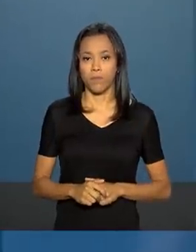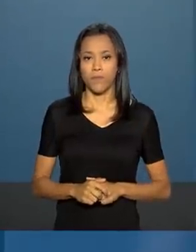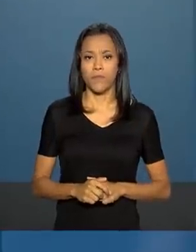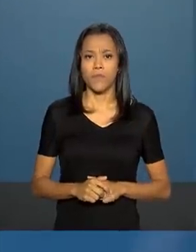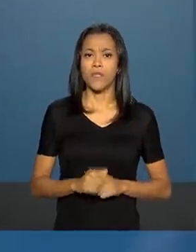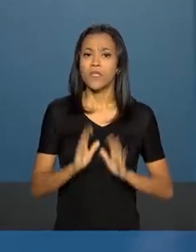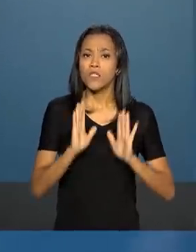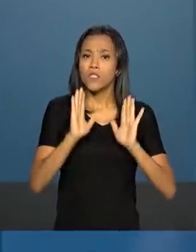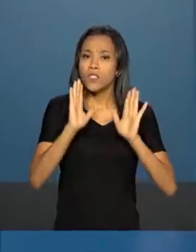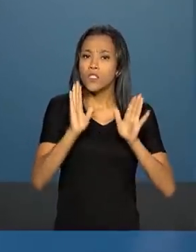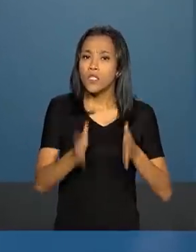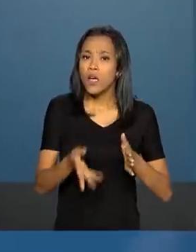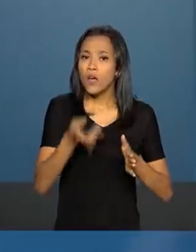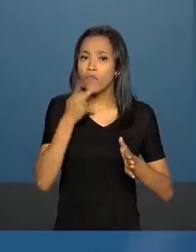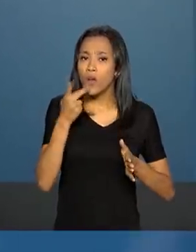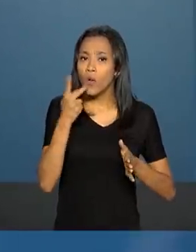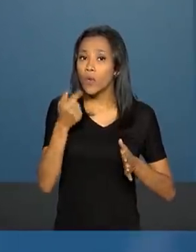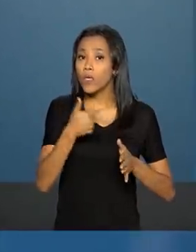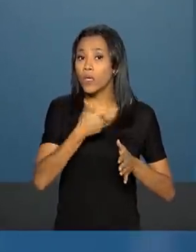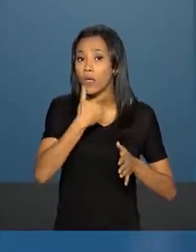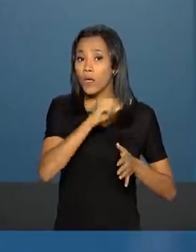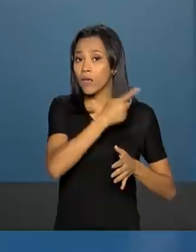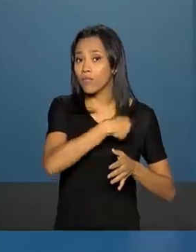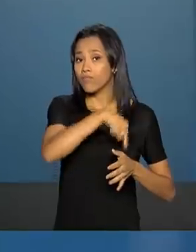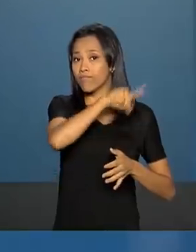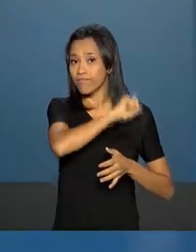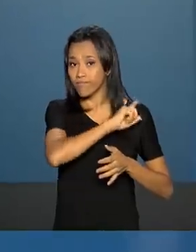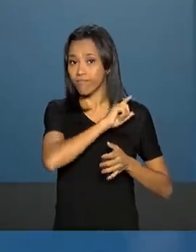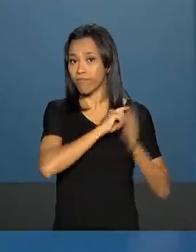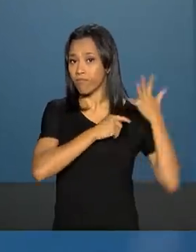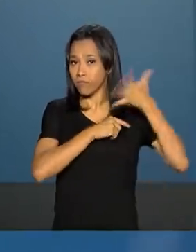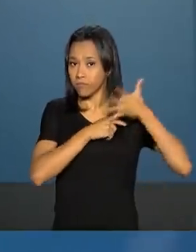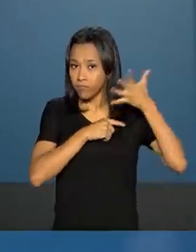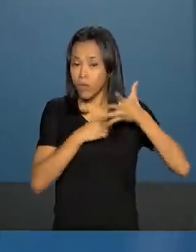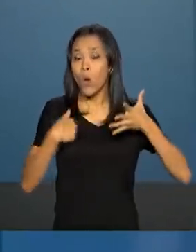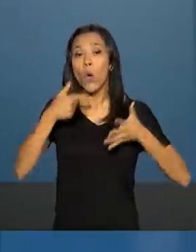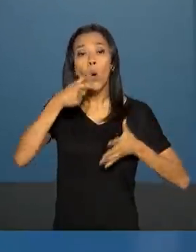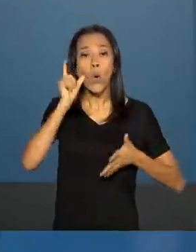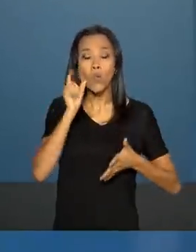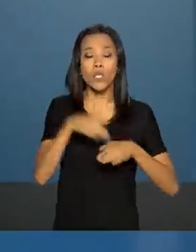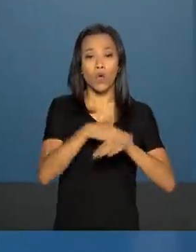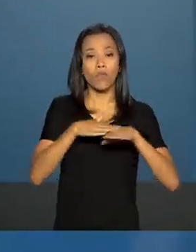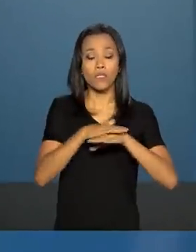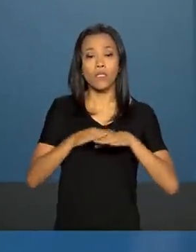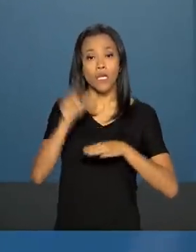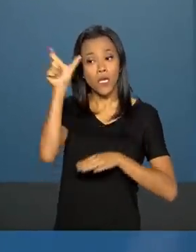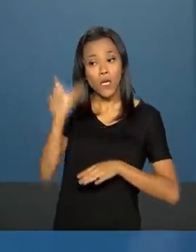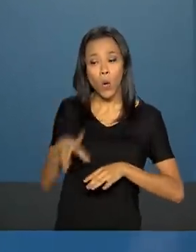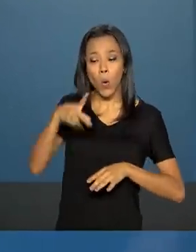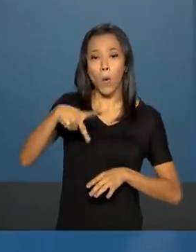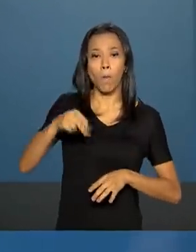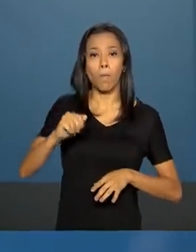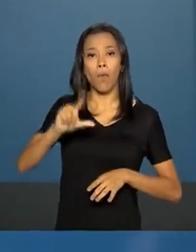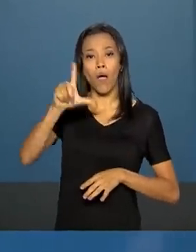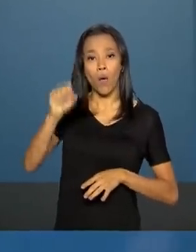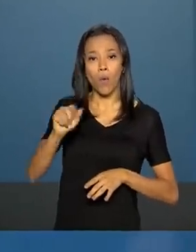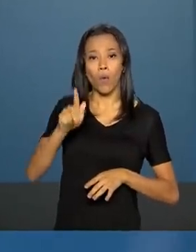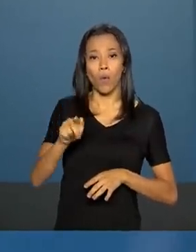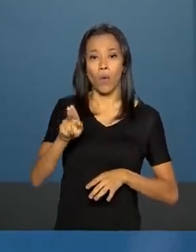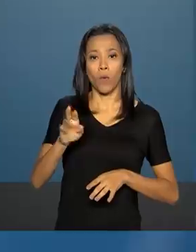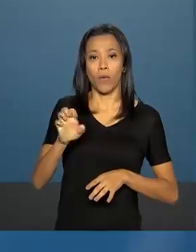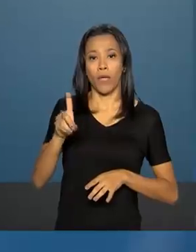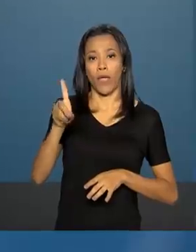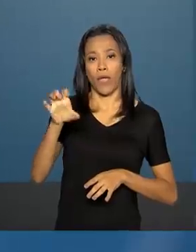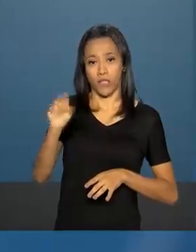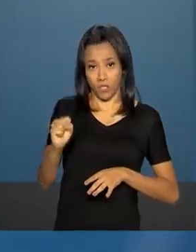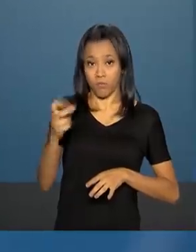Como disse quem me antecedeu também, conversei com o Paulo Guedes ontem, deu sinal verde, vamos apoiá-lo